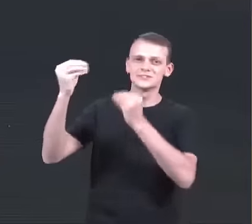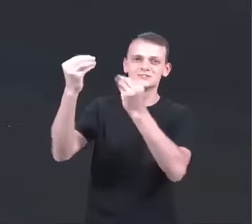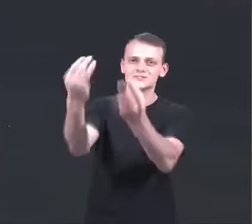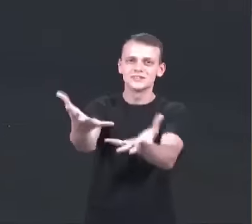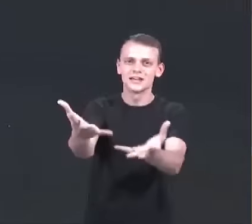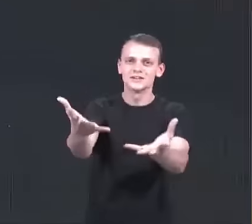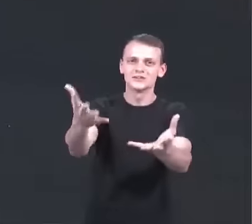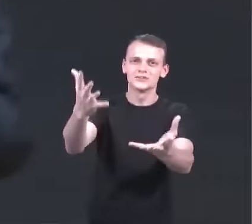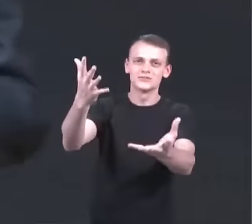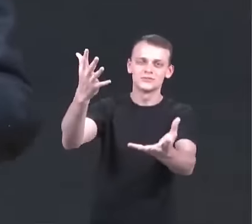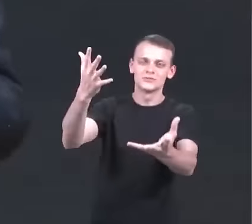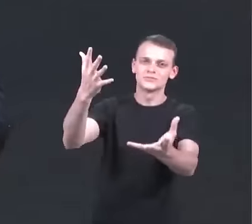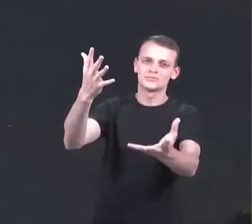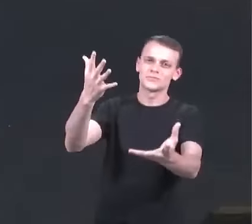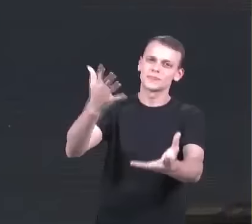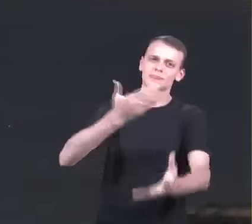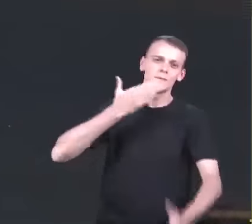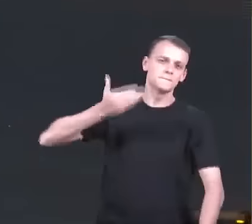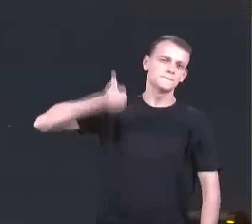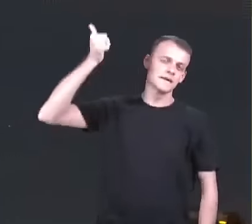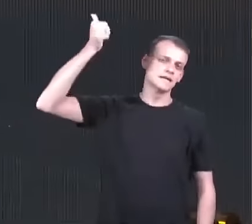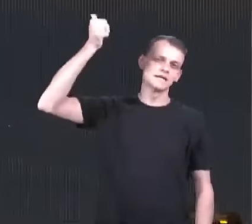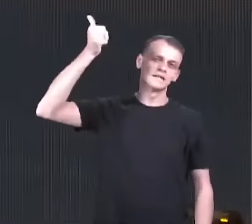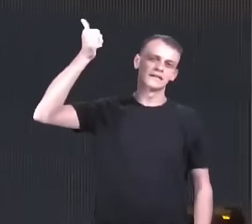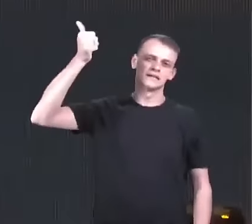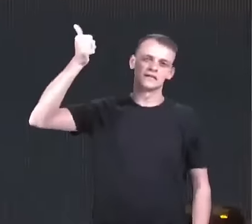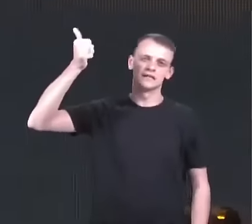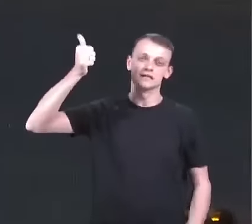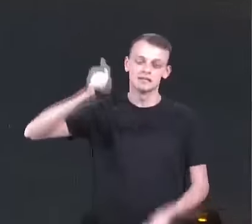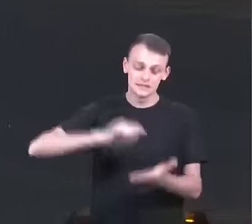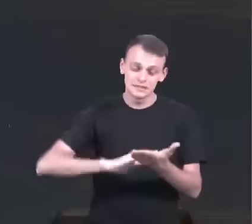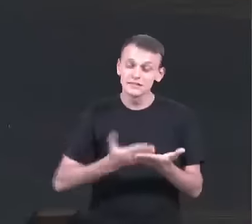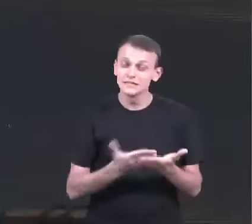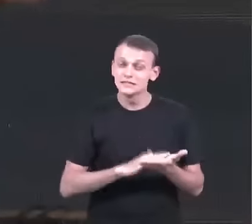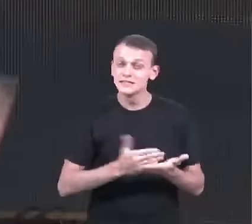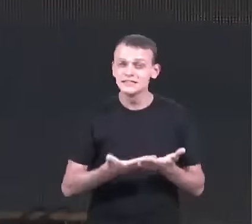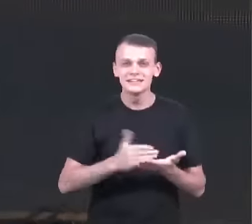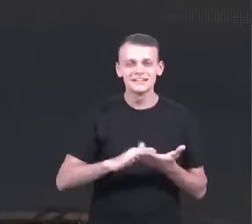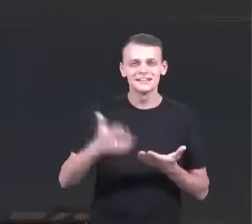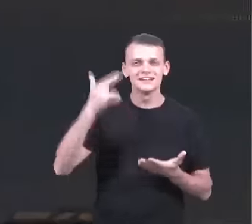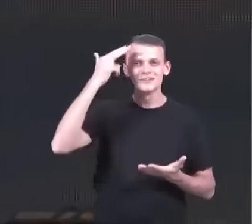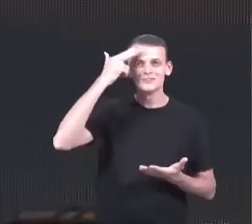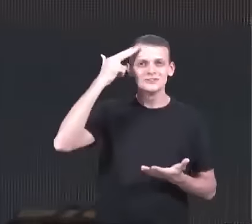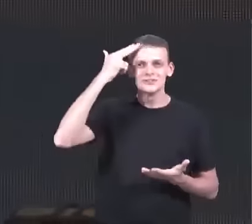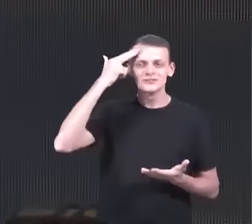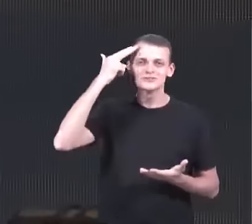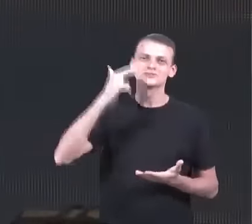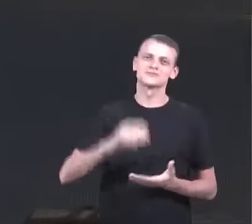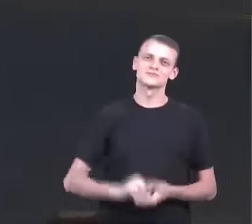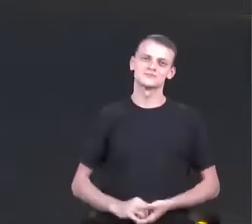promoção. Interpretar o sonho das pessoas lhe dá uma promoção.